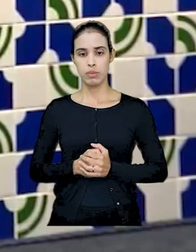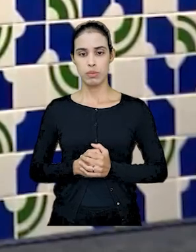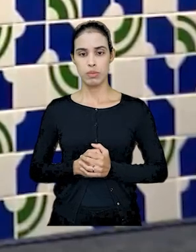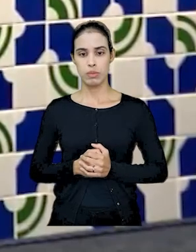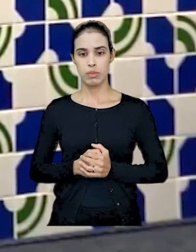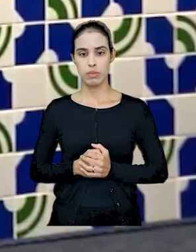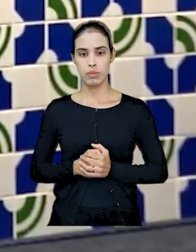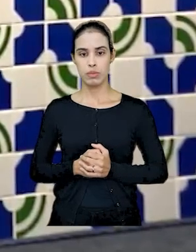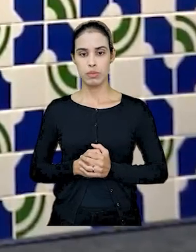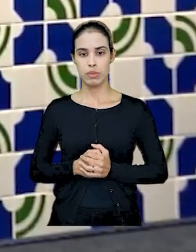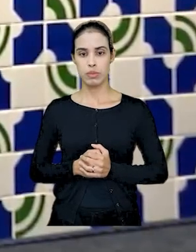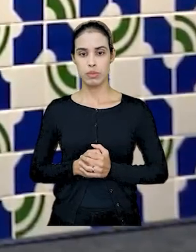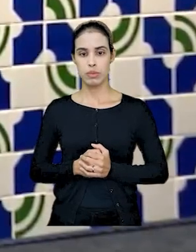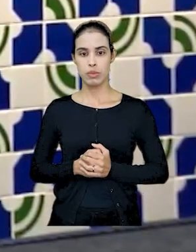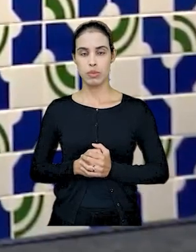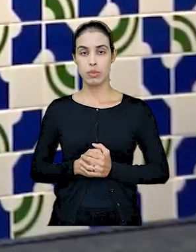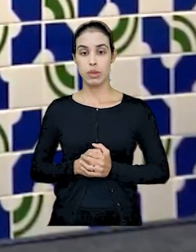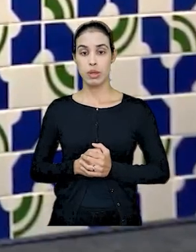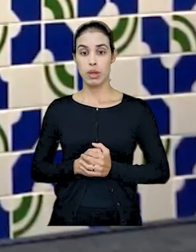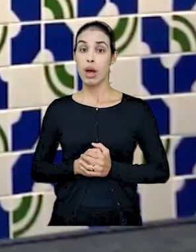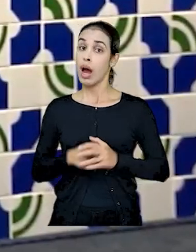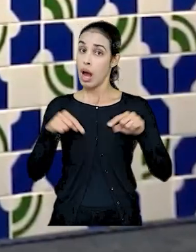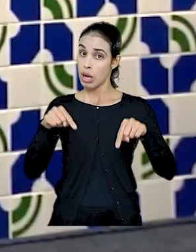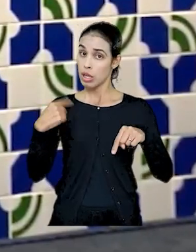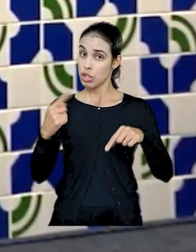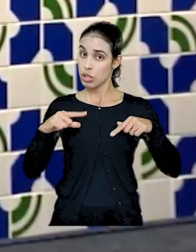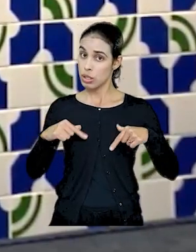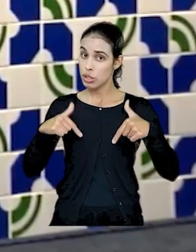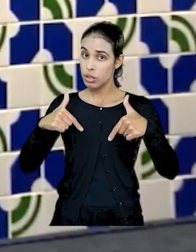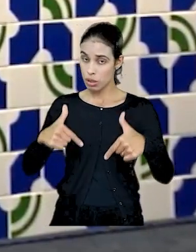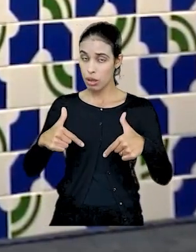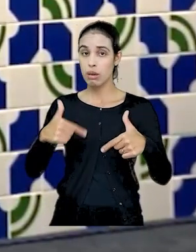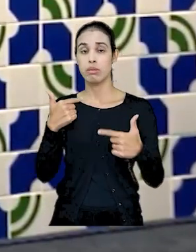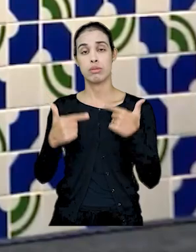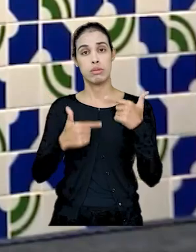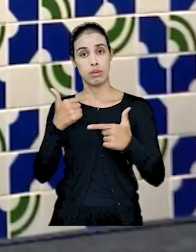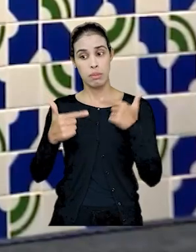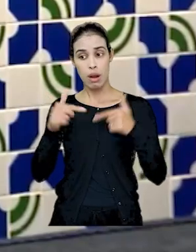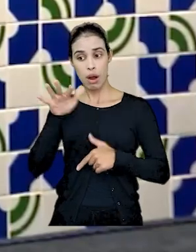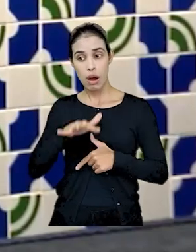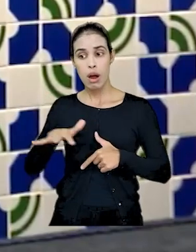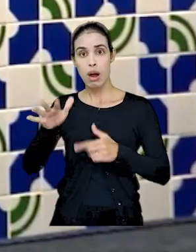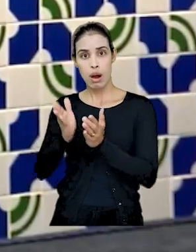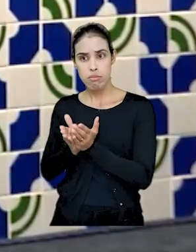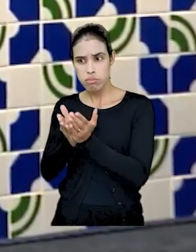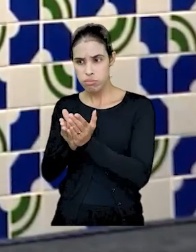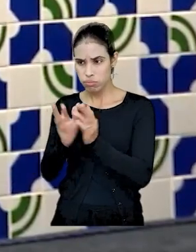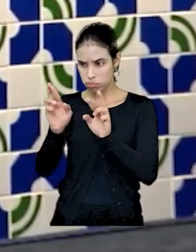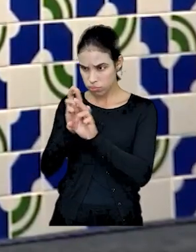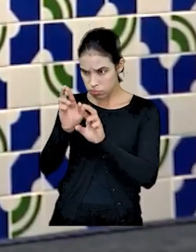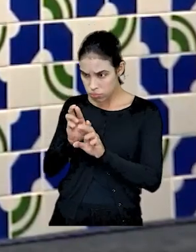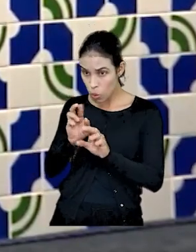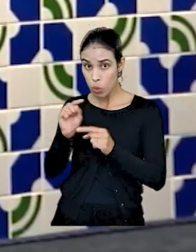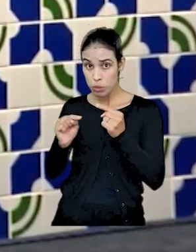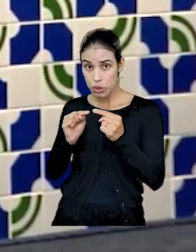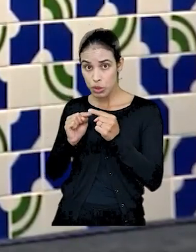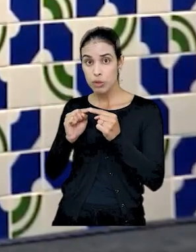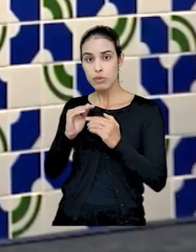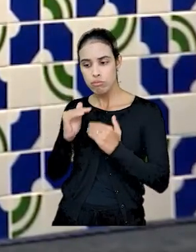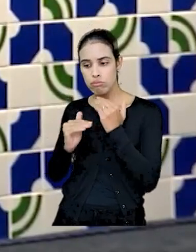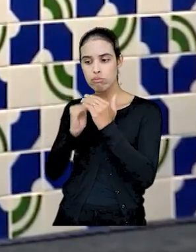trata de empregos nós somos dedicados como portos para desarrolho desenvolvimento